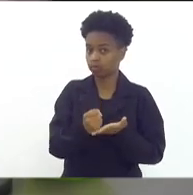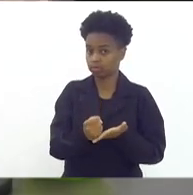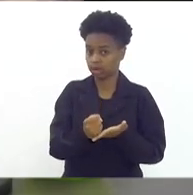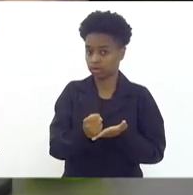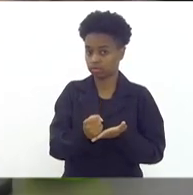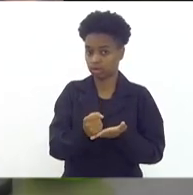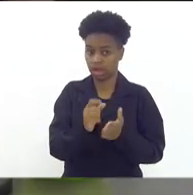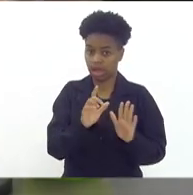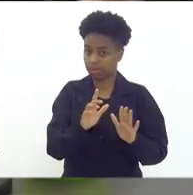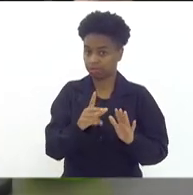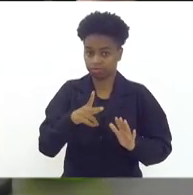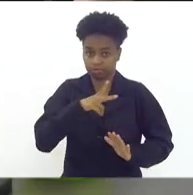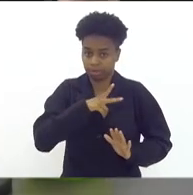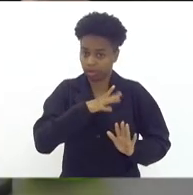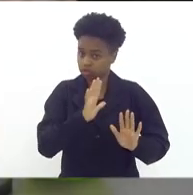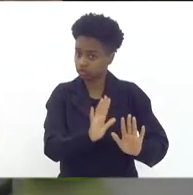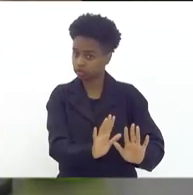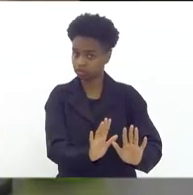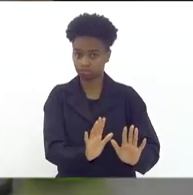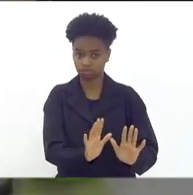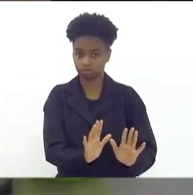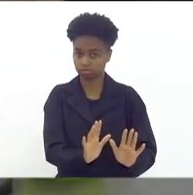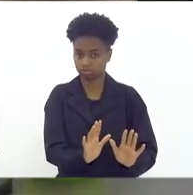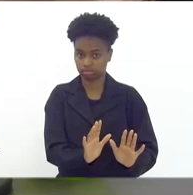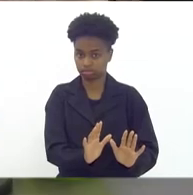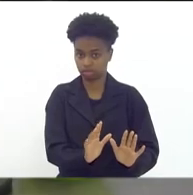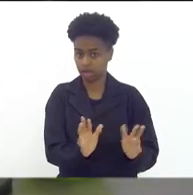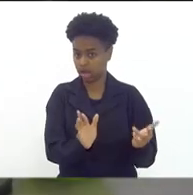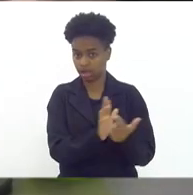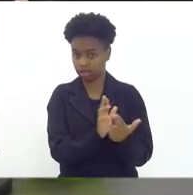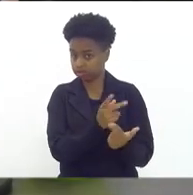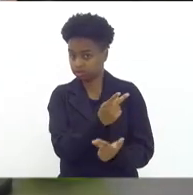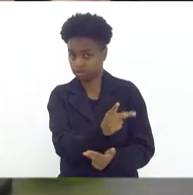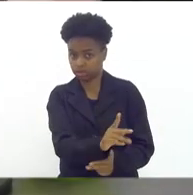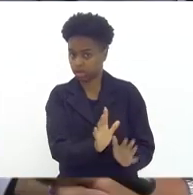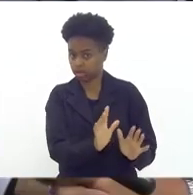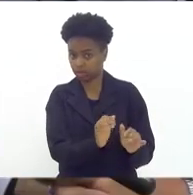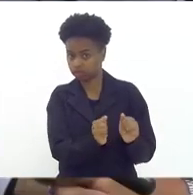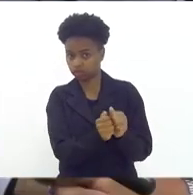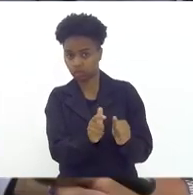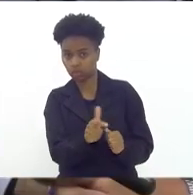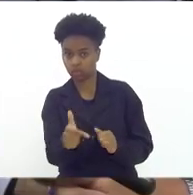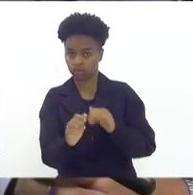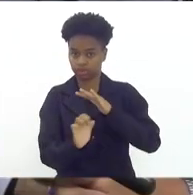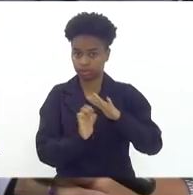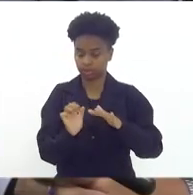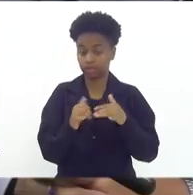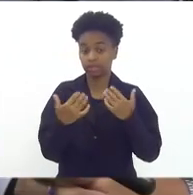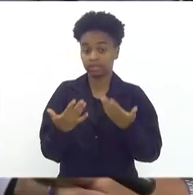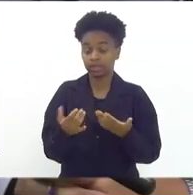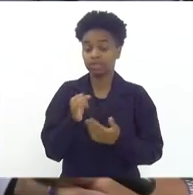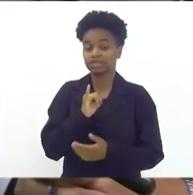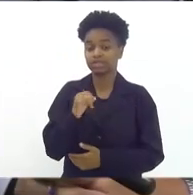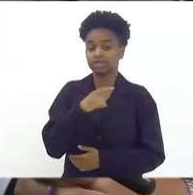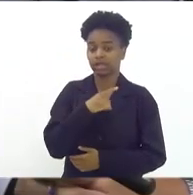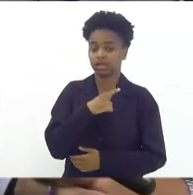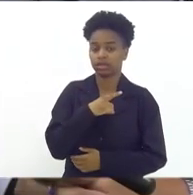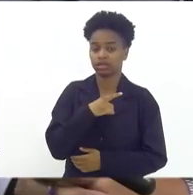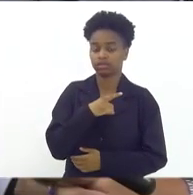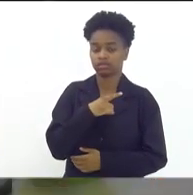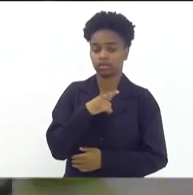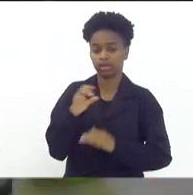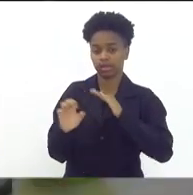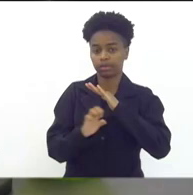faz é o contrato privado a relação dela com um terceirizado tá então se ela tem um terceirizado